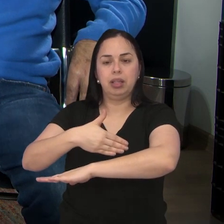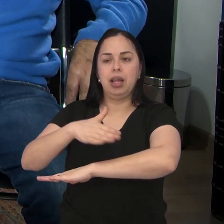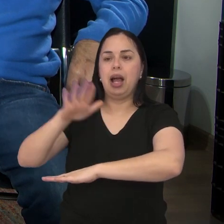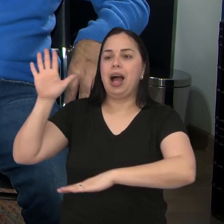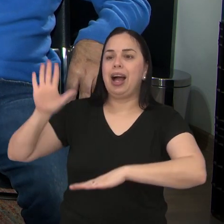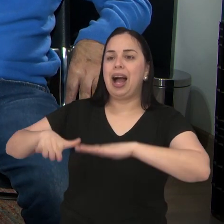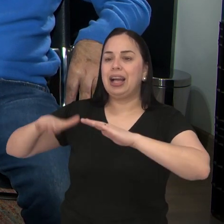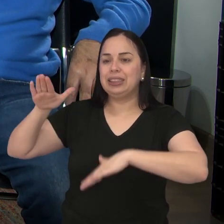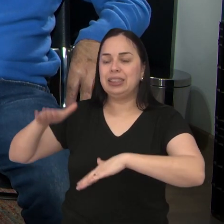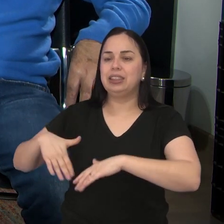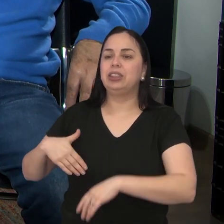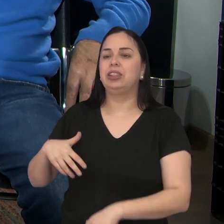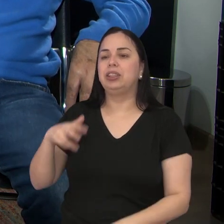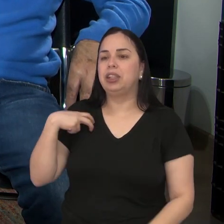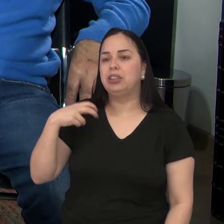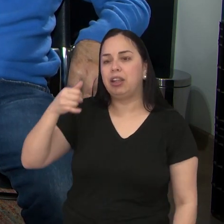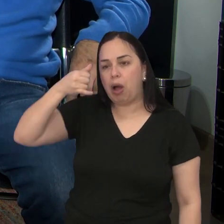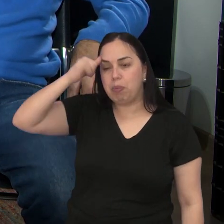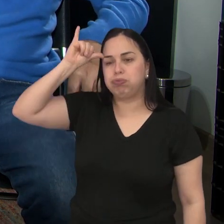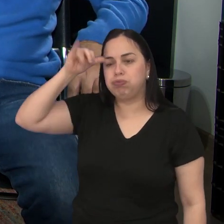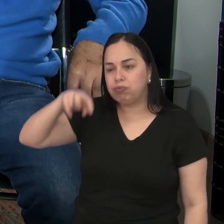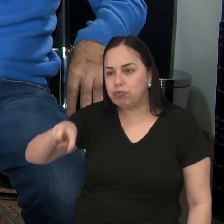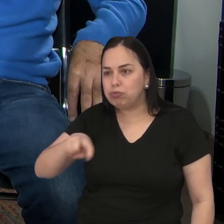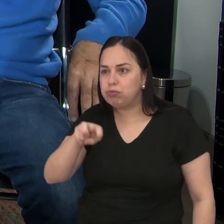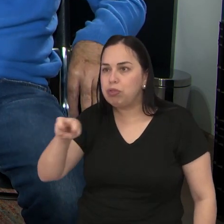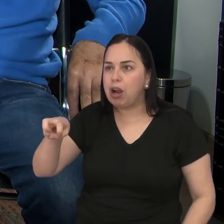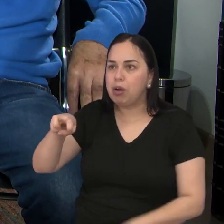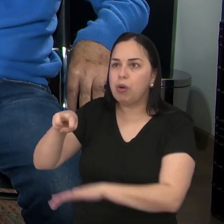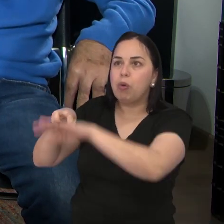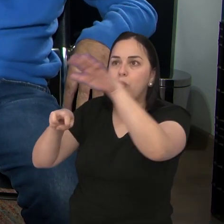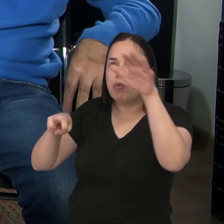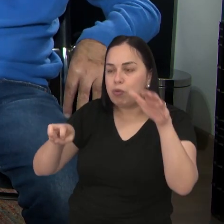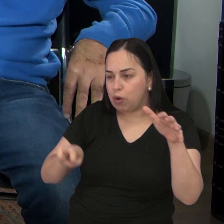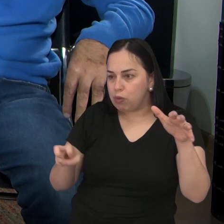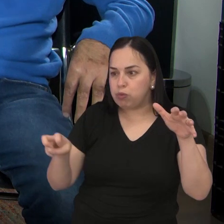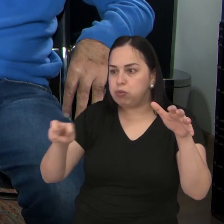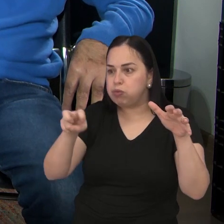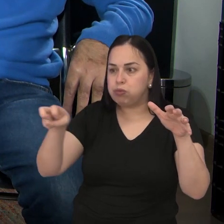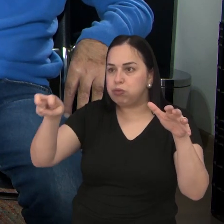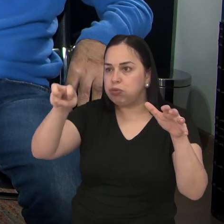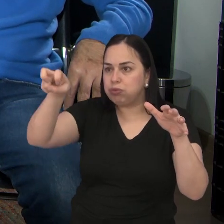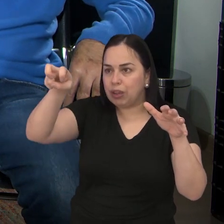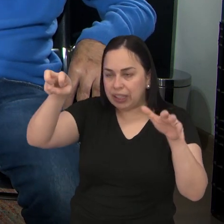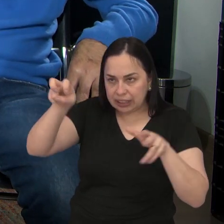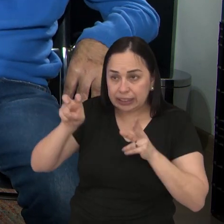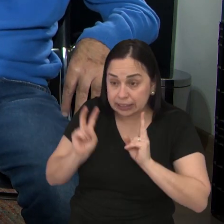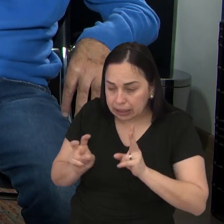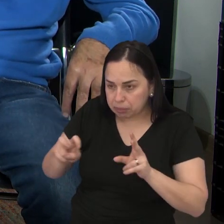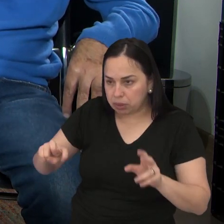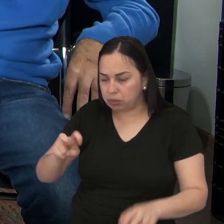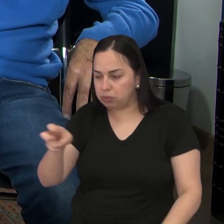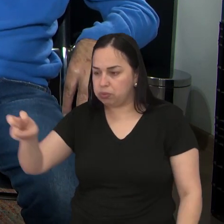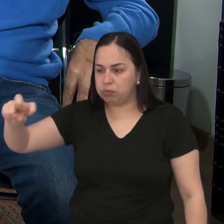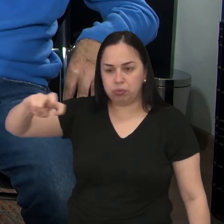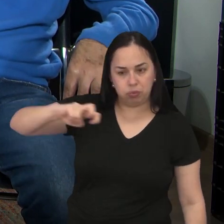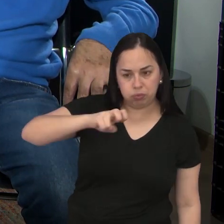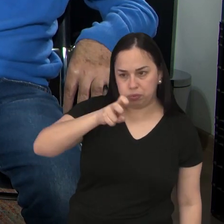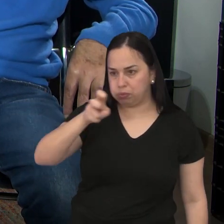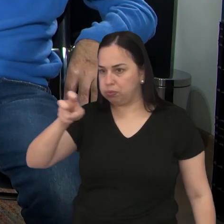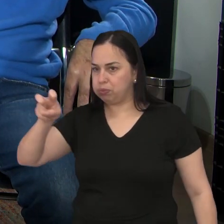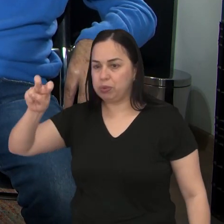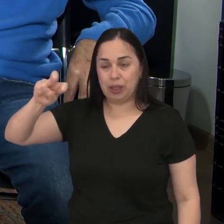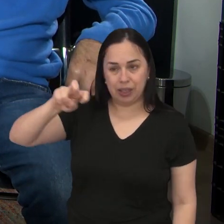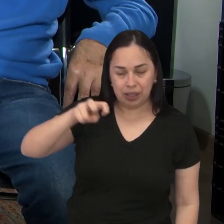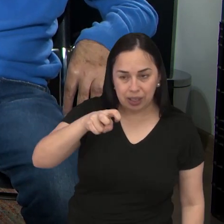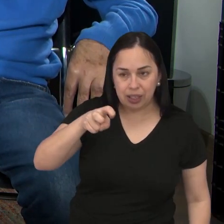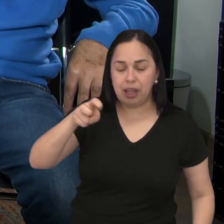vezes a vaca andando no morro, no meio, e sempre vai formando um trilho. Ela não sobe o morro direto, ela vai fazendo o acompanhamento pela